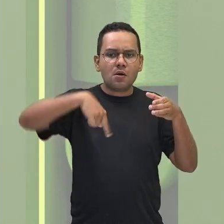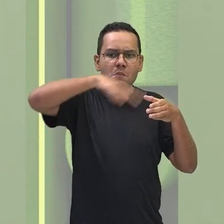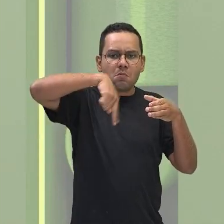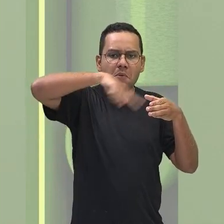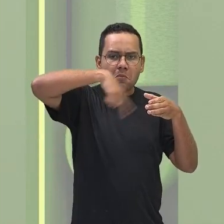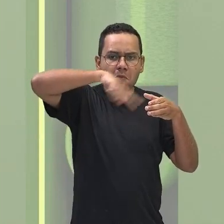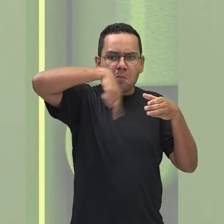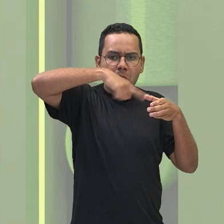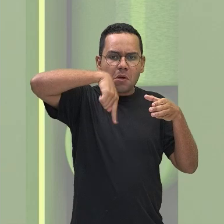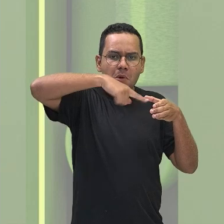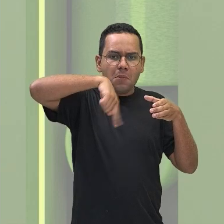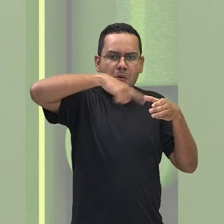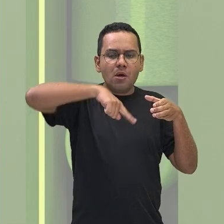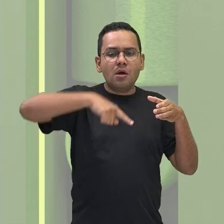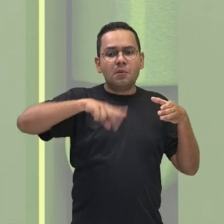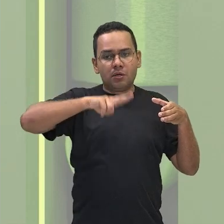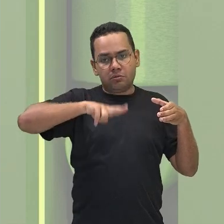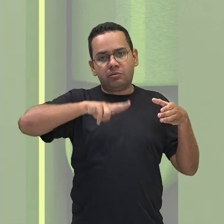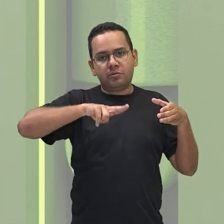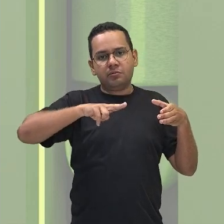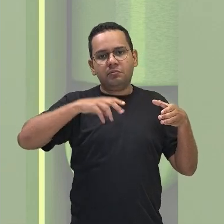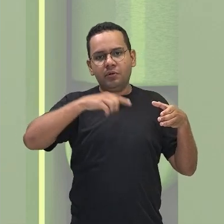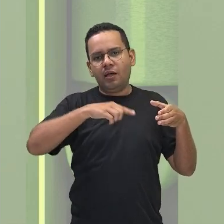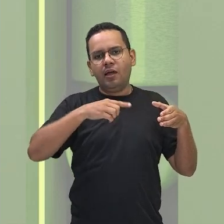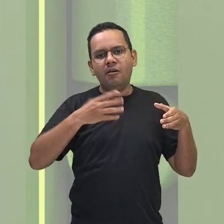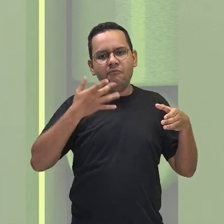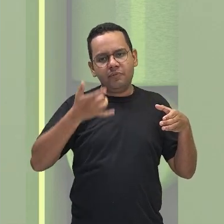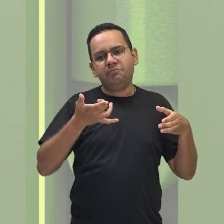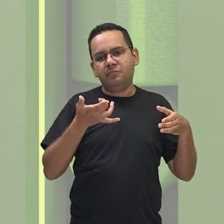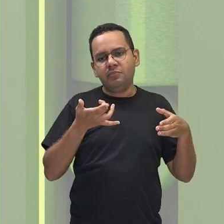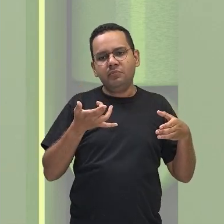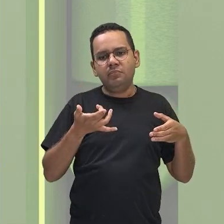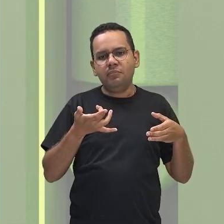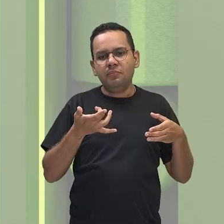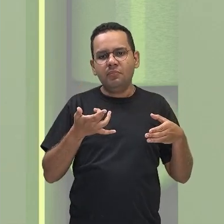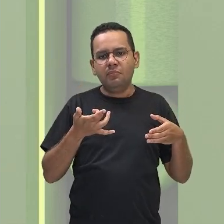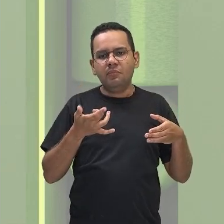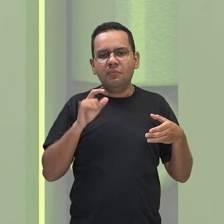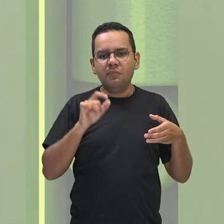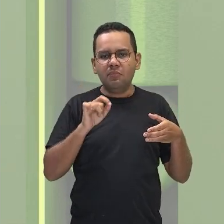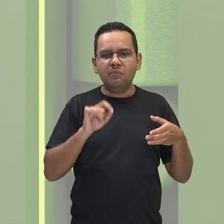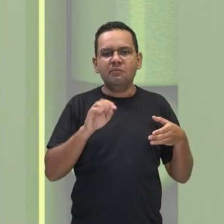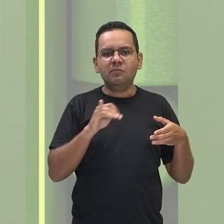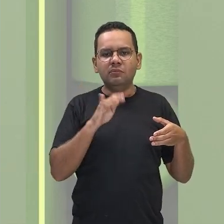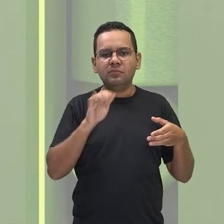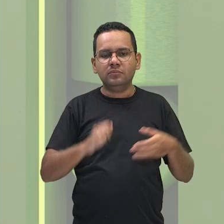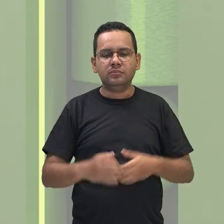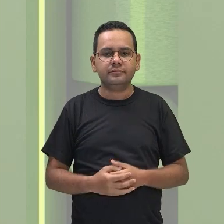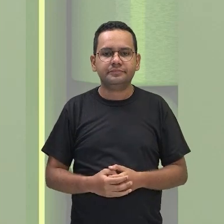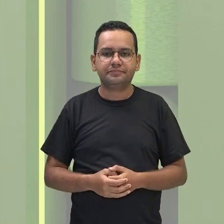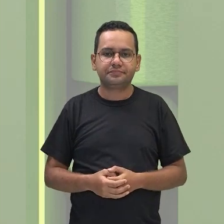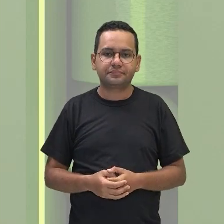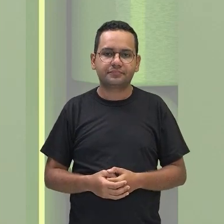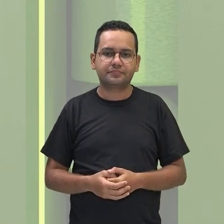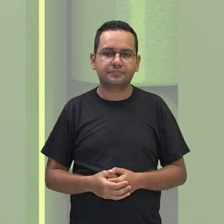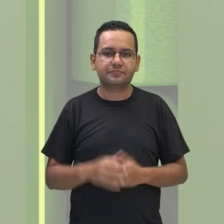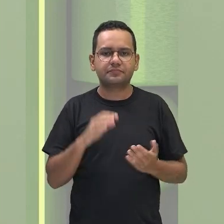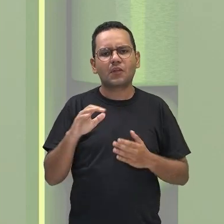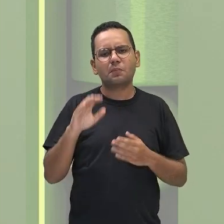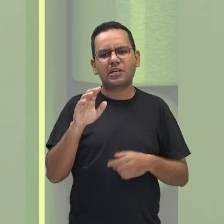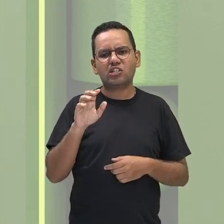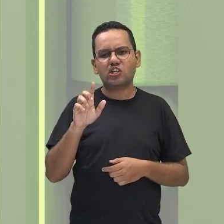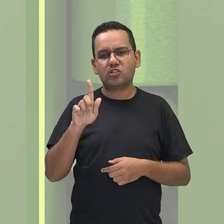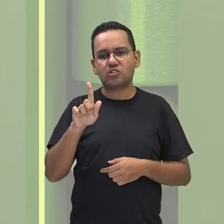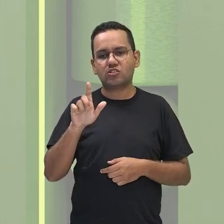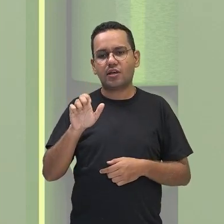novamente quando a pessoa for usar. Isso é muito fácil de observar com as latas de tinta, com as tintas. Tá? Com a gelatina não é tão